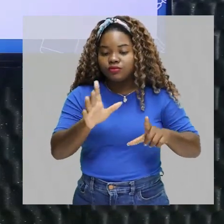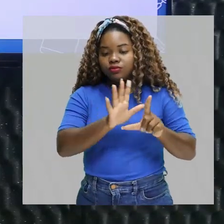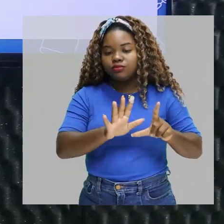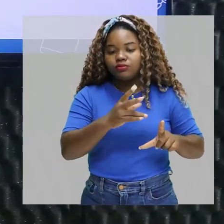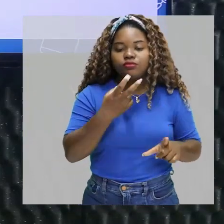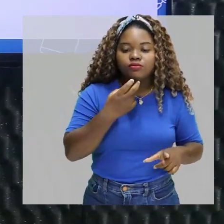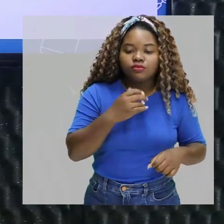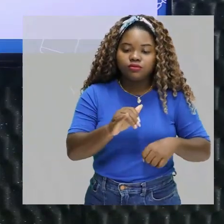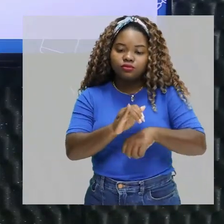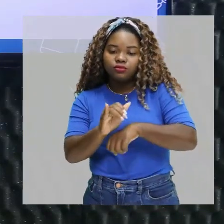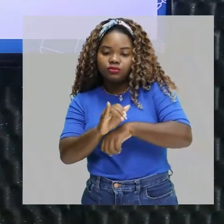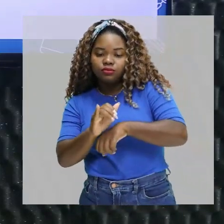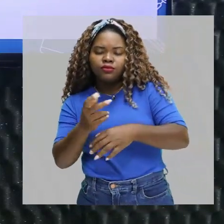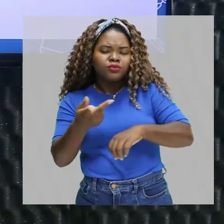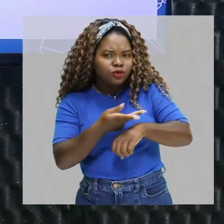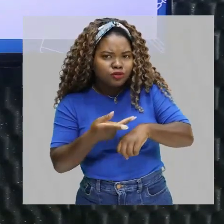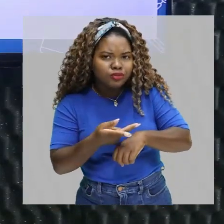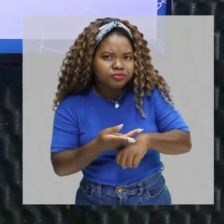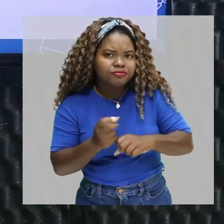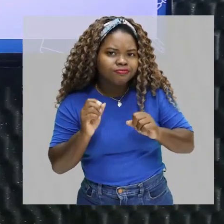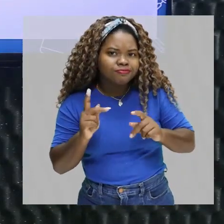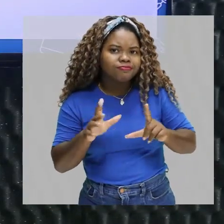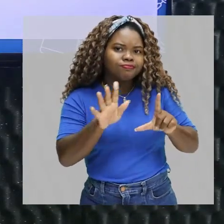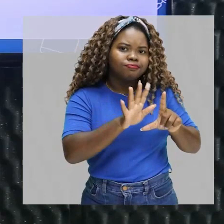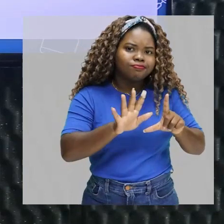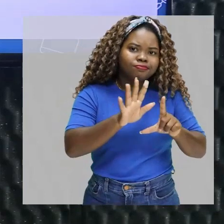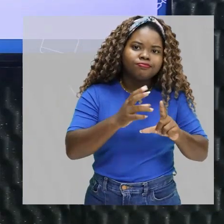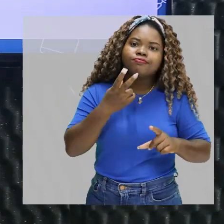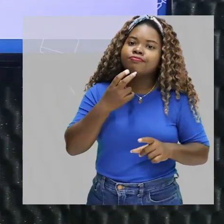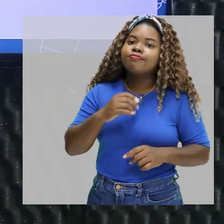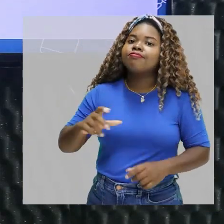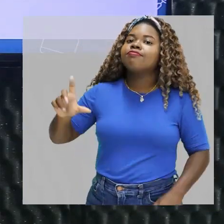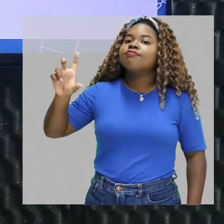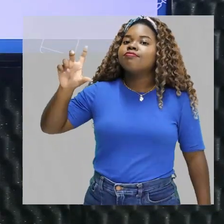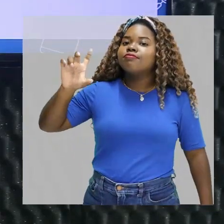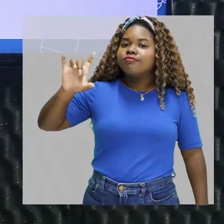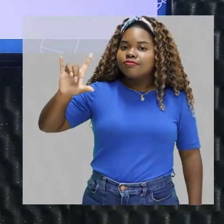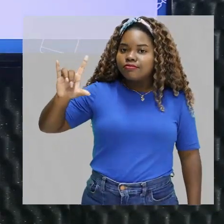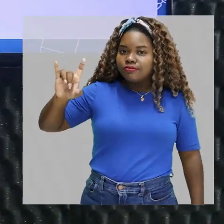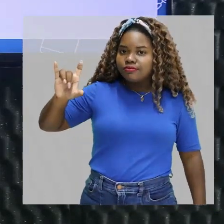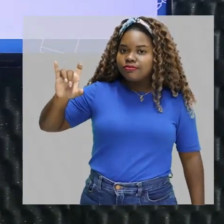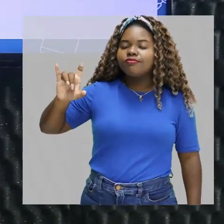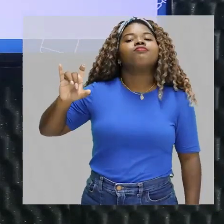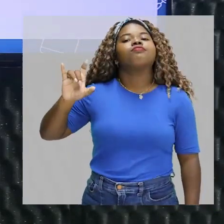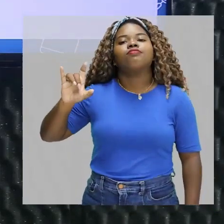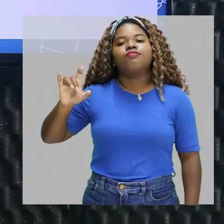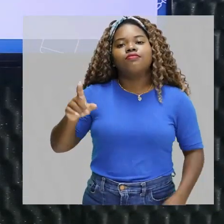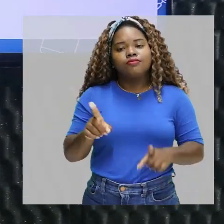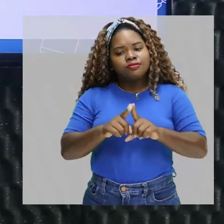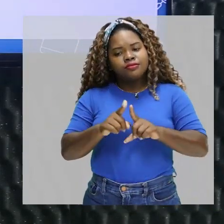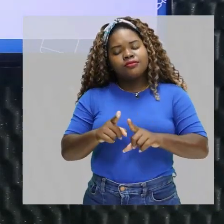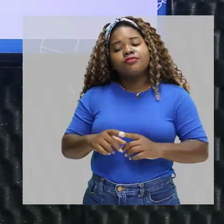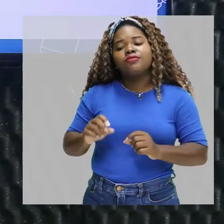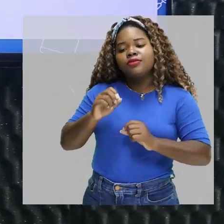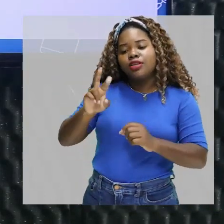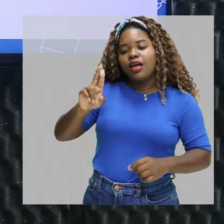estamos no YouTube procura a gente lá na plataforma Gonçalves Dias no YouTube tem no Instagram galera tá certo nós estamos também com